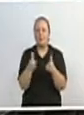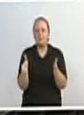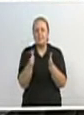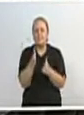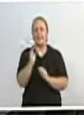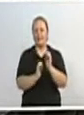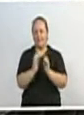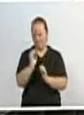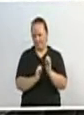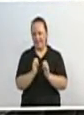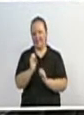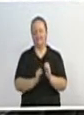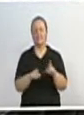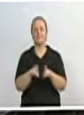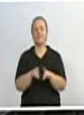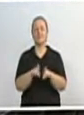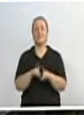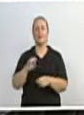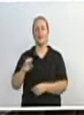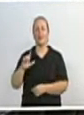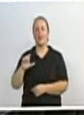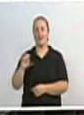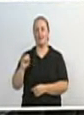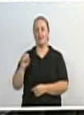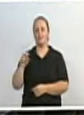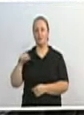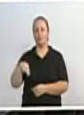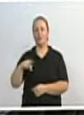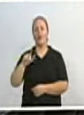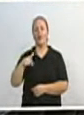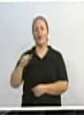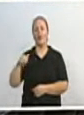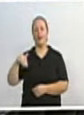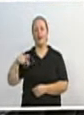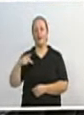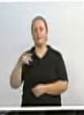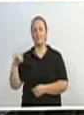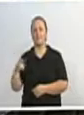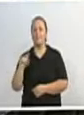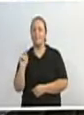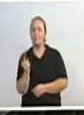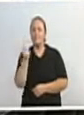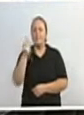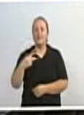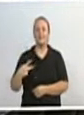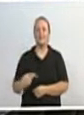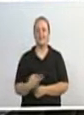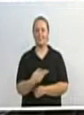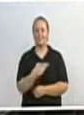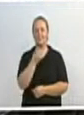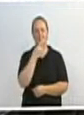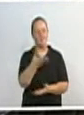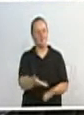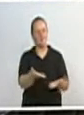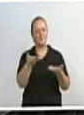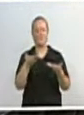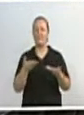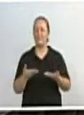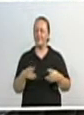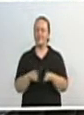e também o seu Elson Schultz, primeiro tesoureiro da AMP. São bem-vindos à gestão por aí. São bem-vindos aqui